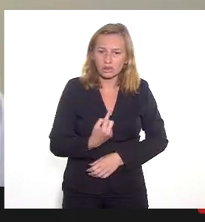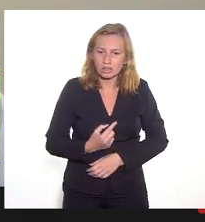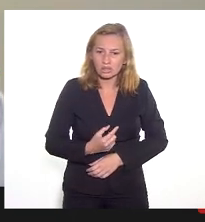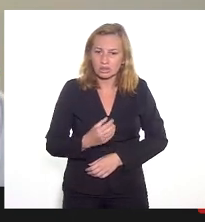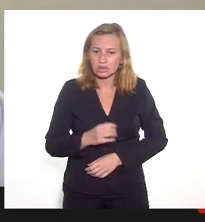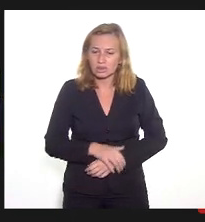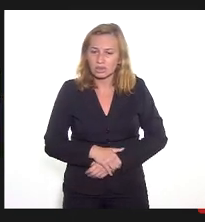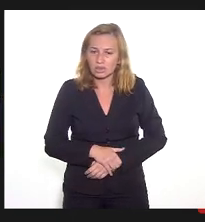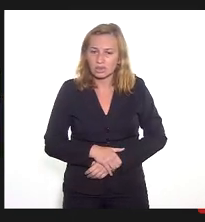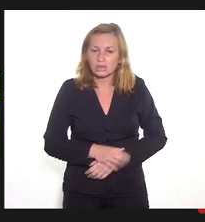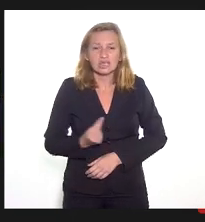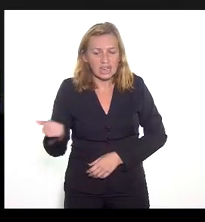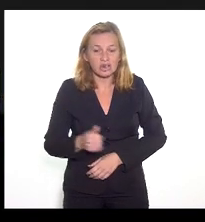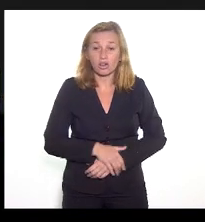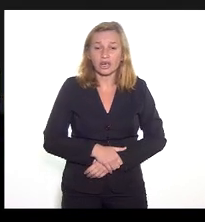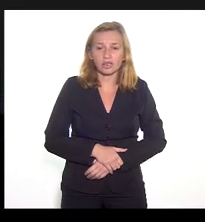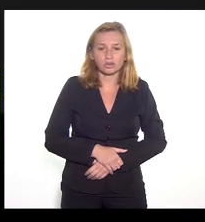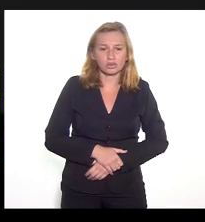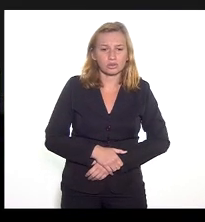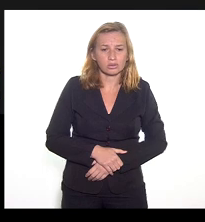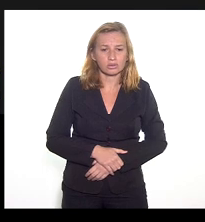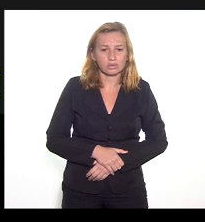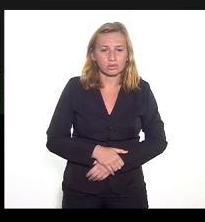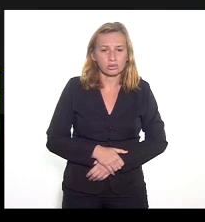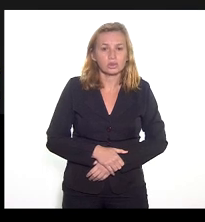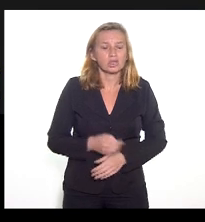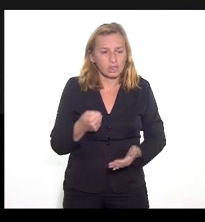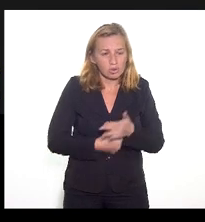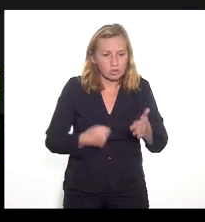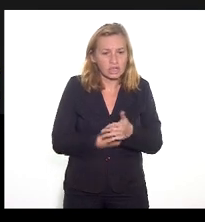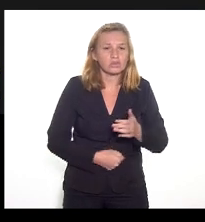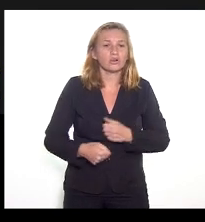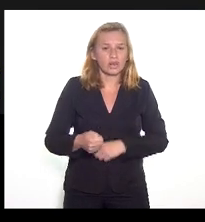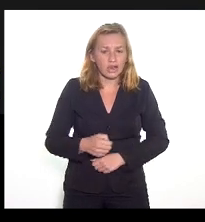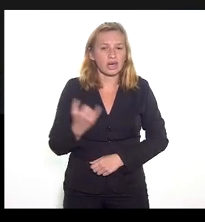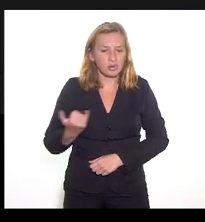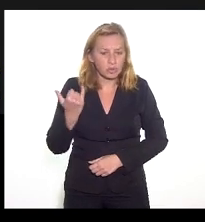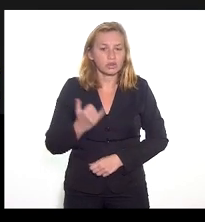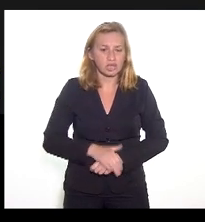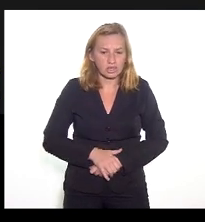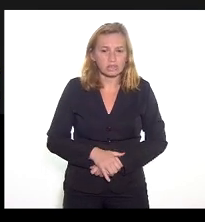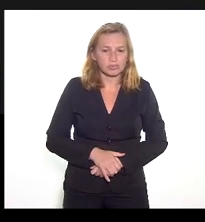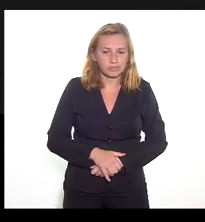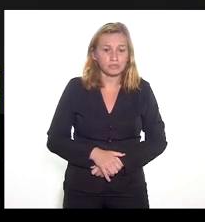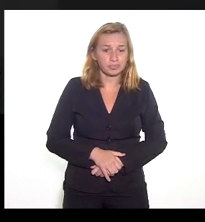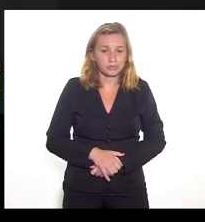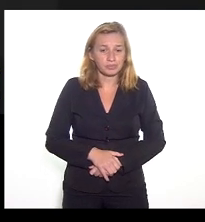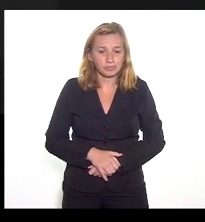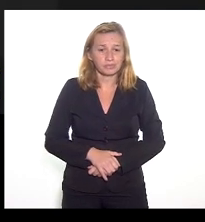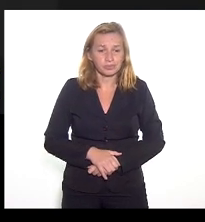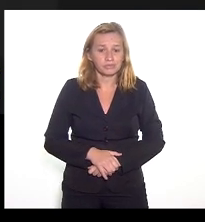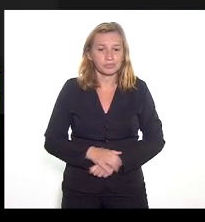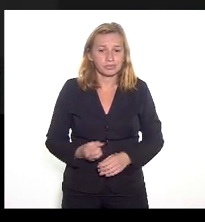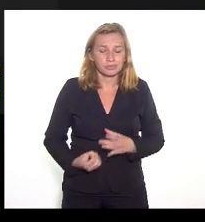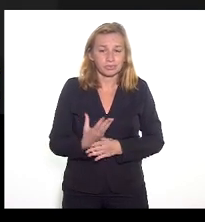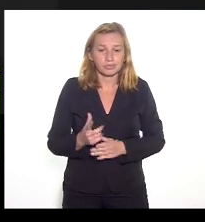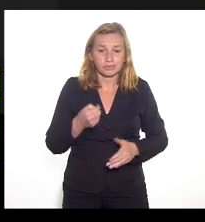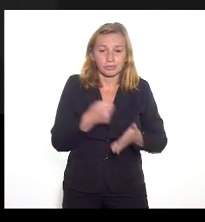sala. Saiu, saiu. Mas Irene também é uma lutadora aguerrida e uma importante parceira na construção dessa luta.